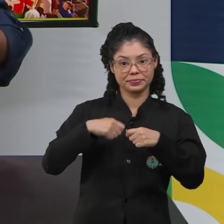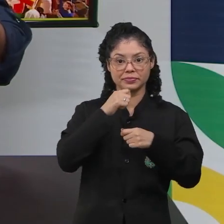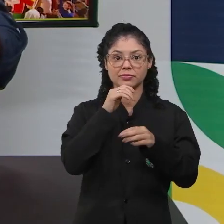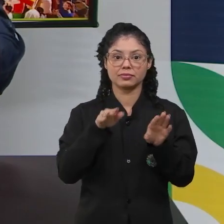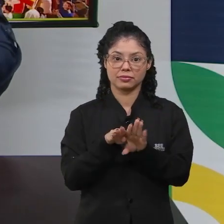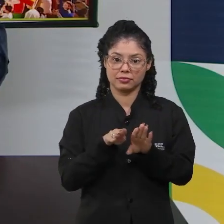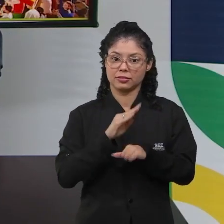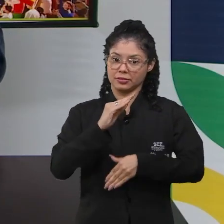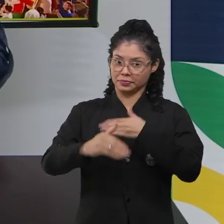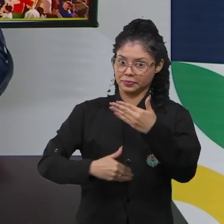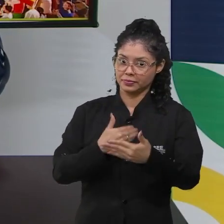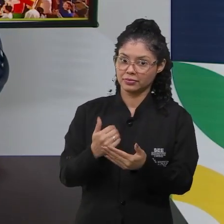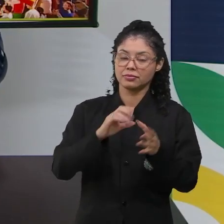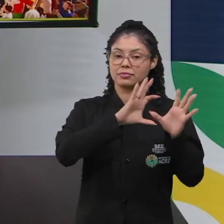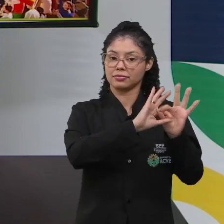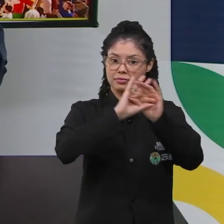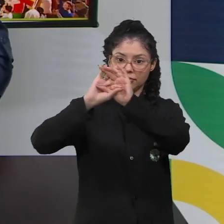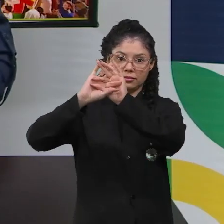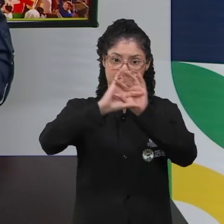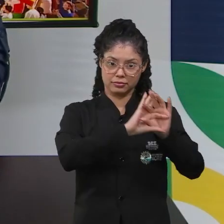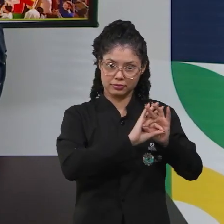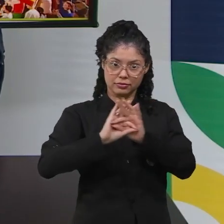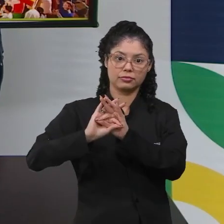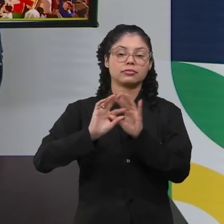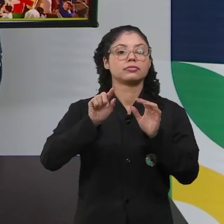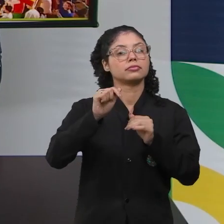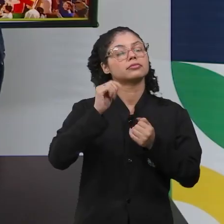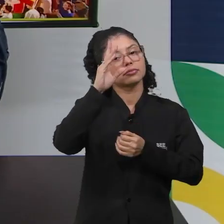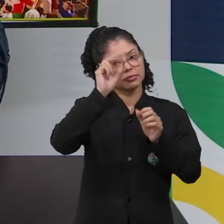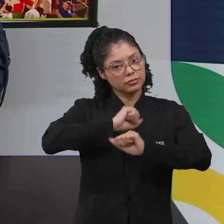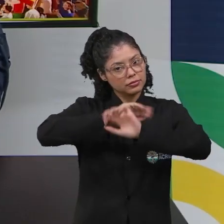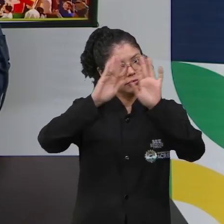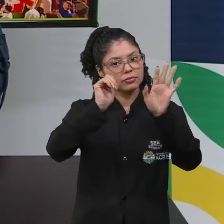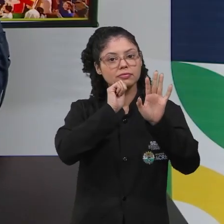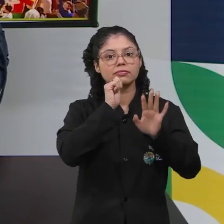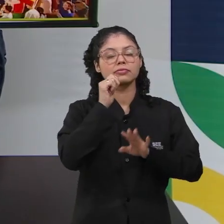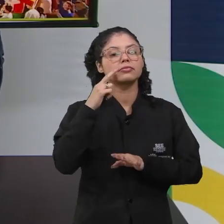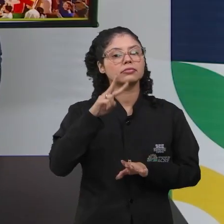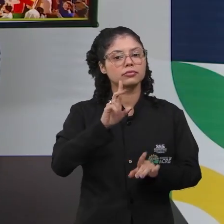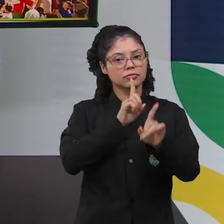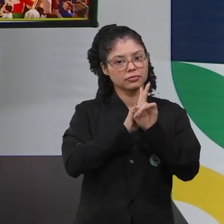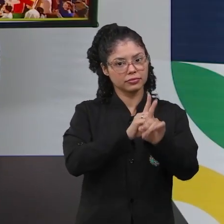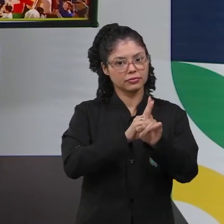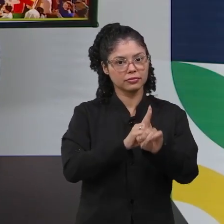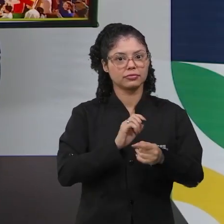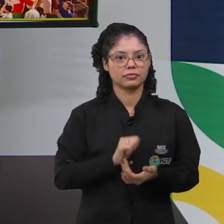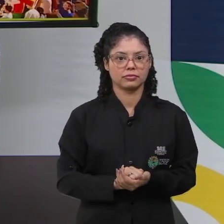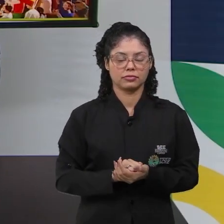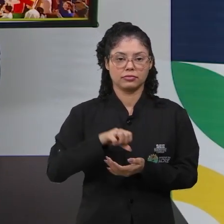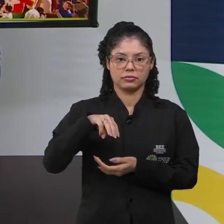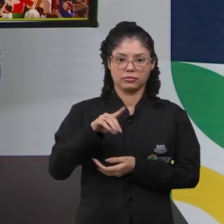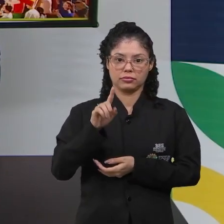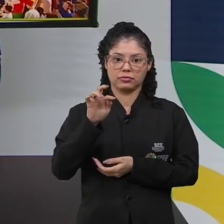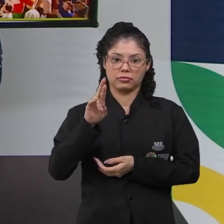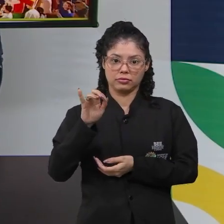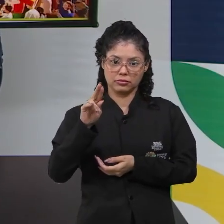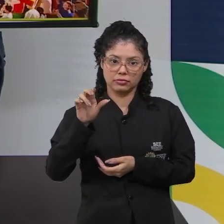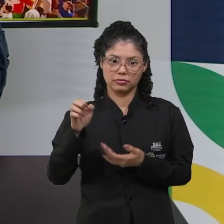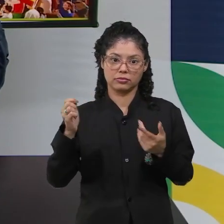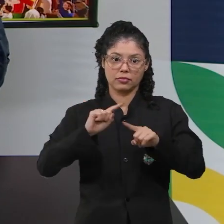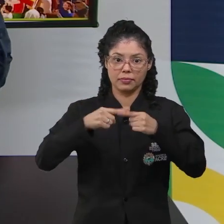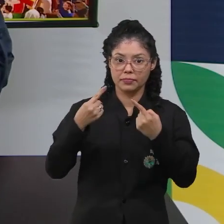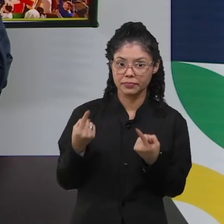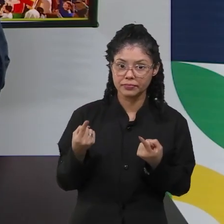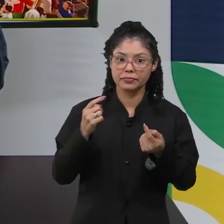provavelmente, durante as Olimpíadas, é claro que você vai ali para acompanhar a sua modalidade favorita,